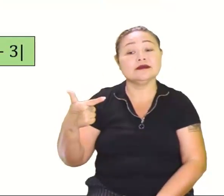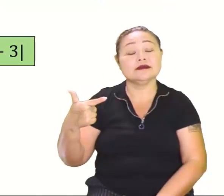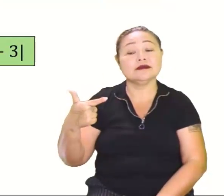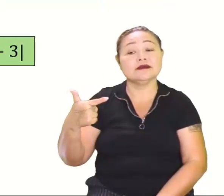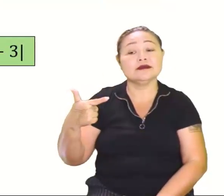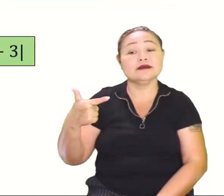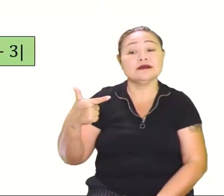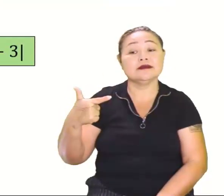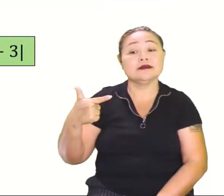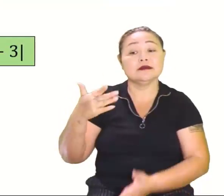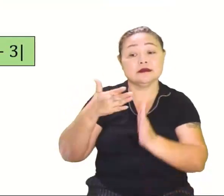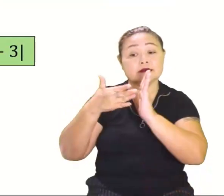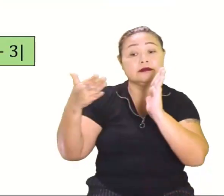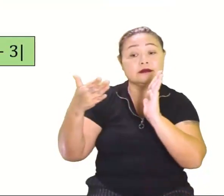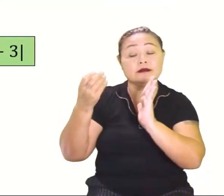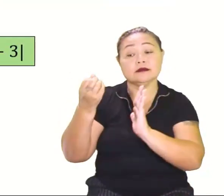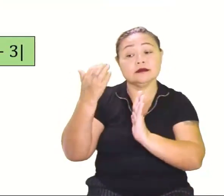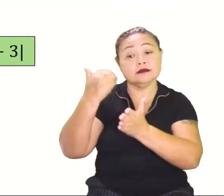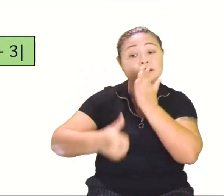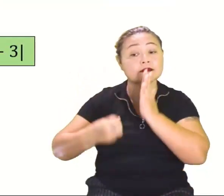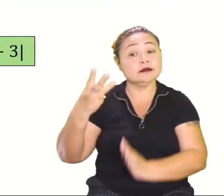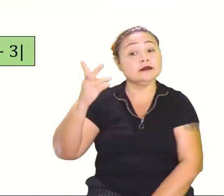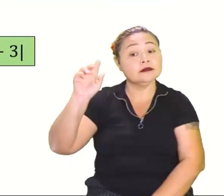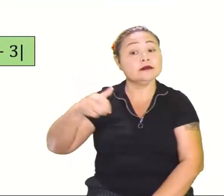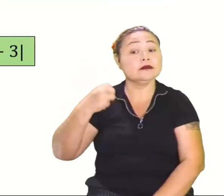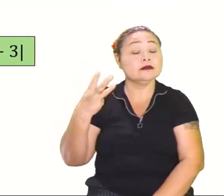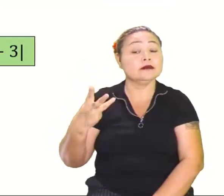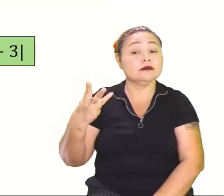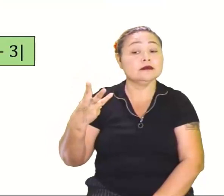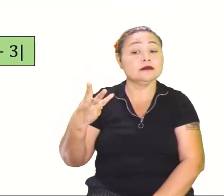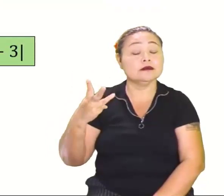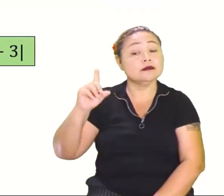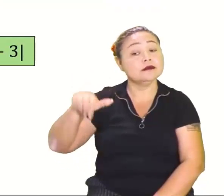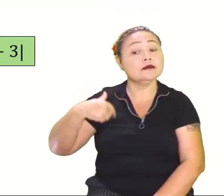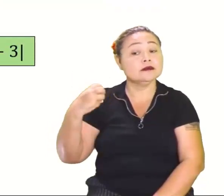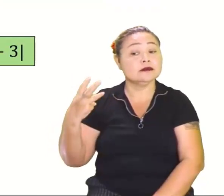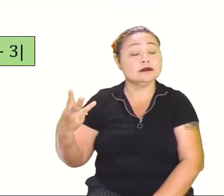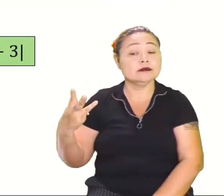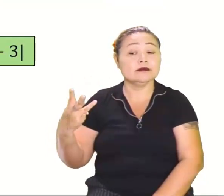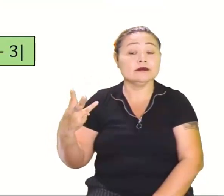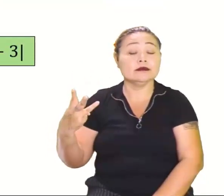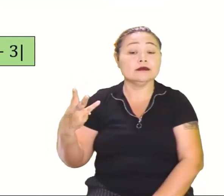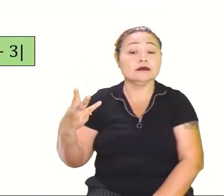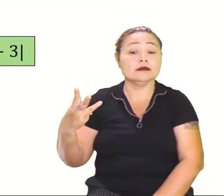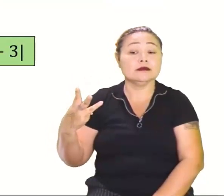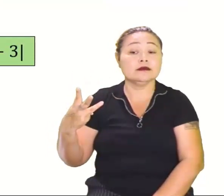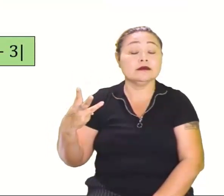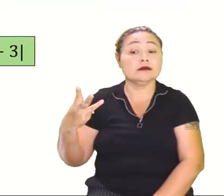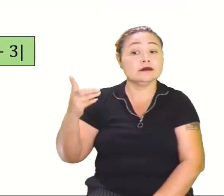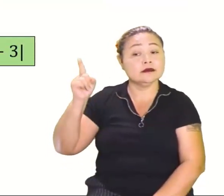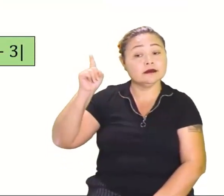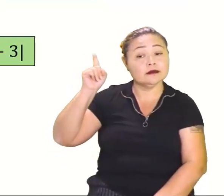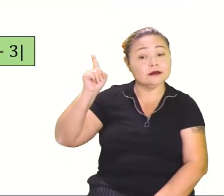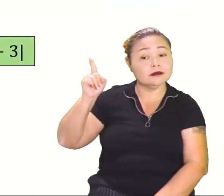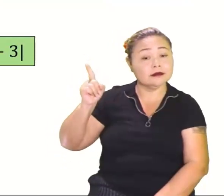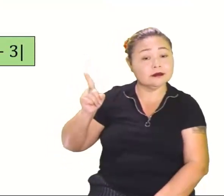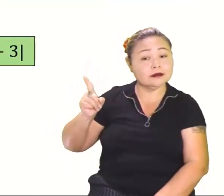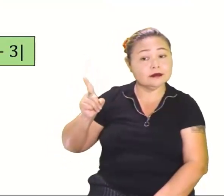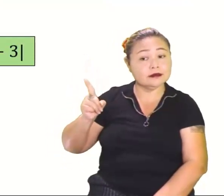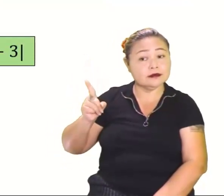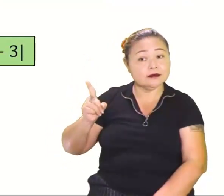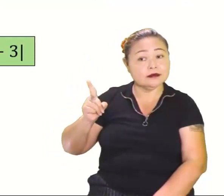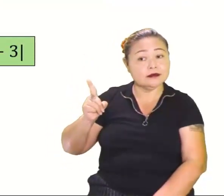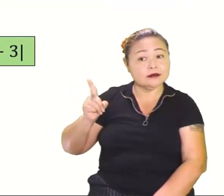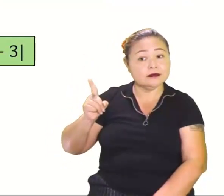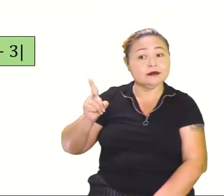2. Módulo, tá? E 6 menos 3? 3. Módulo de 3? É 3. 3. Adivinha o que eu vou fazer?